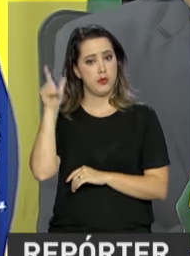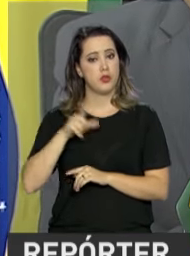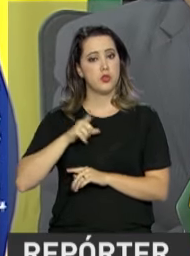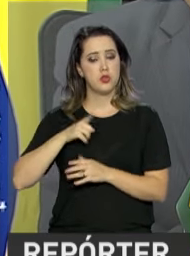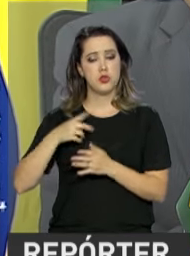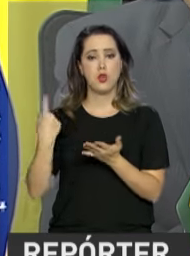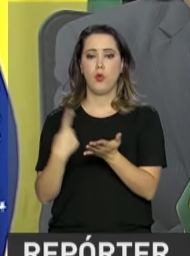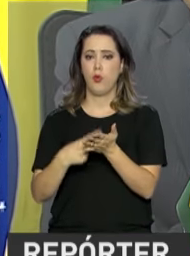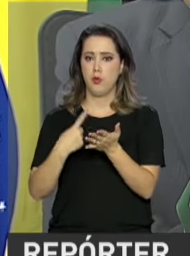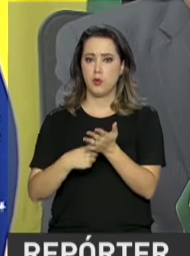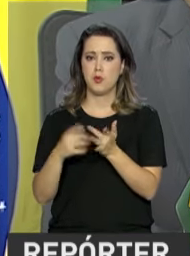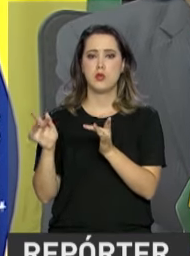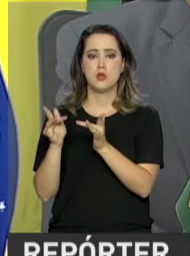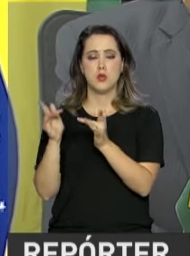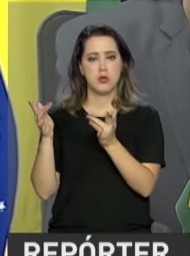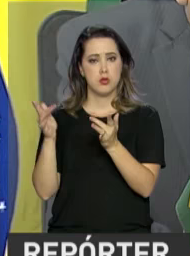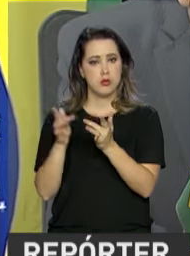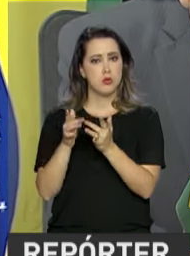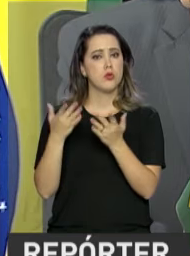incentiva